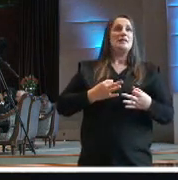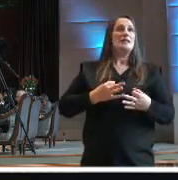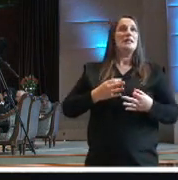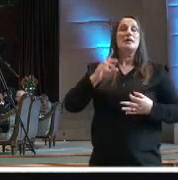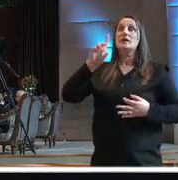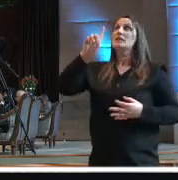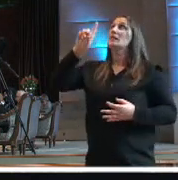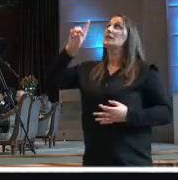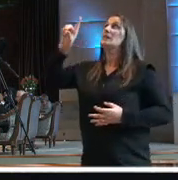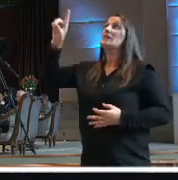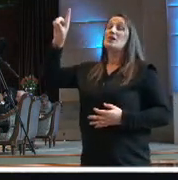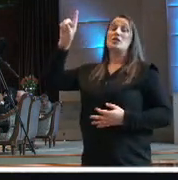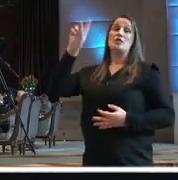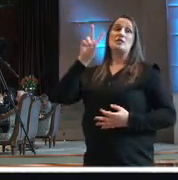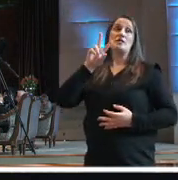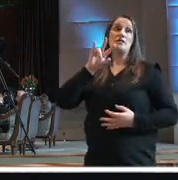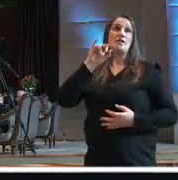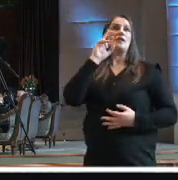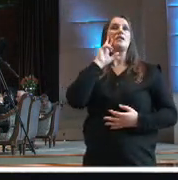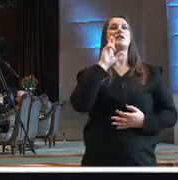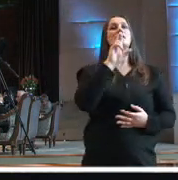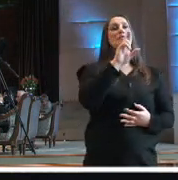e firmes que tu não sabes.